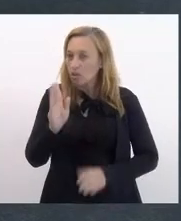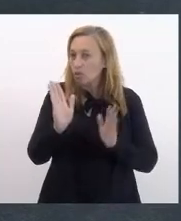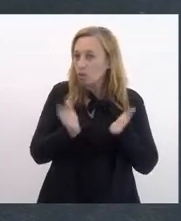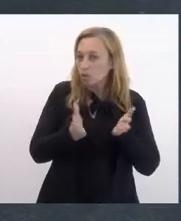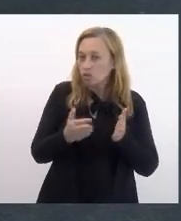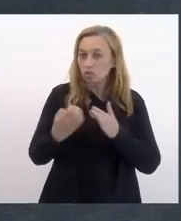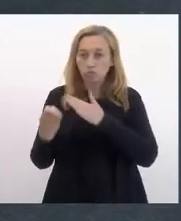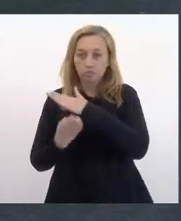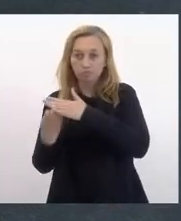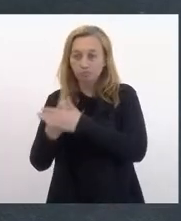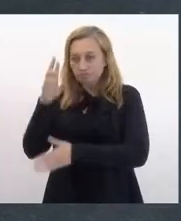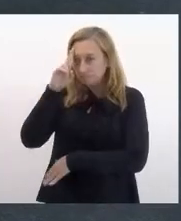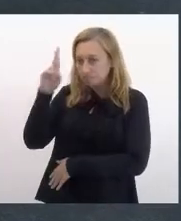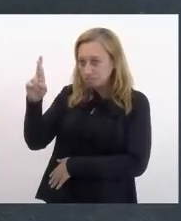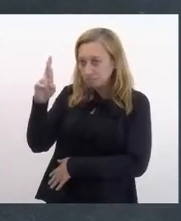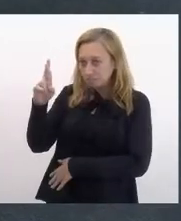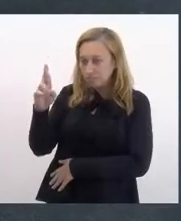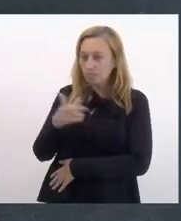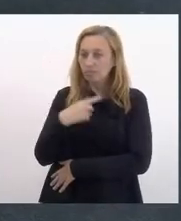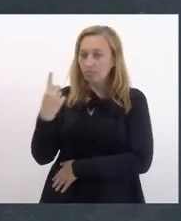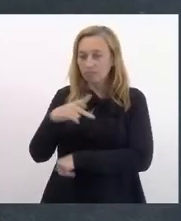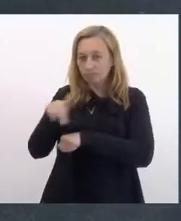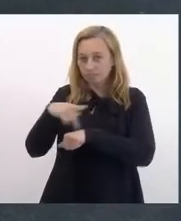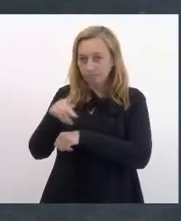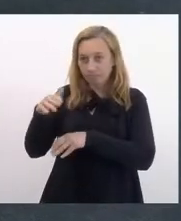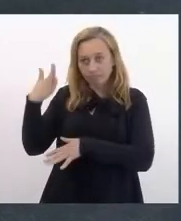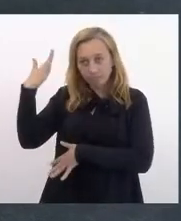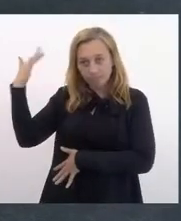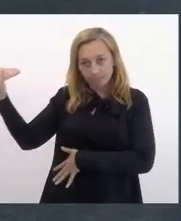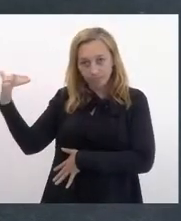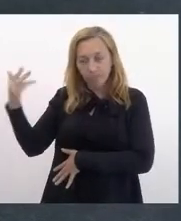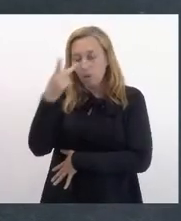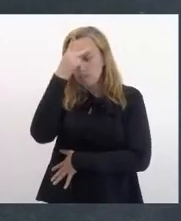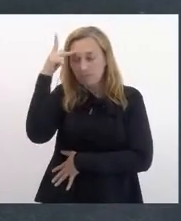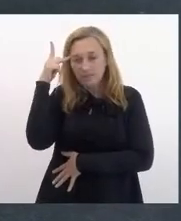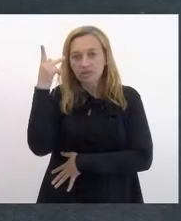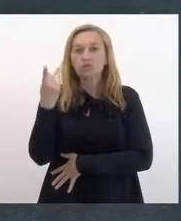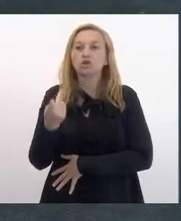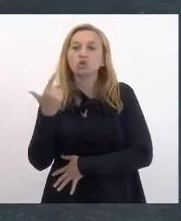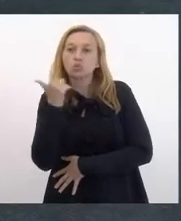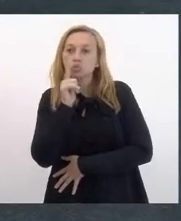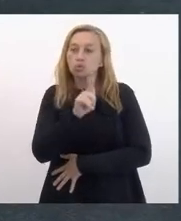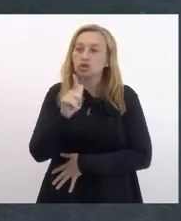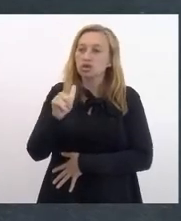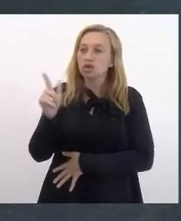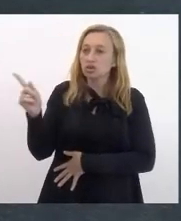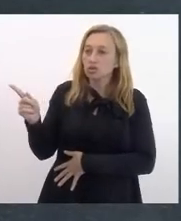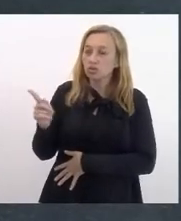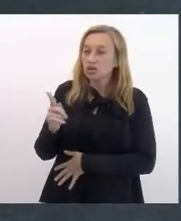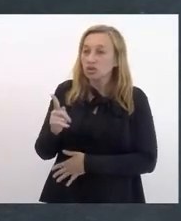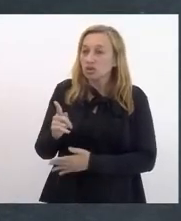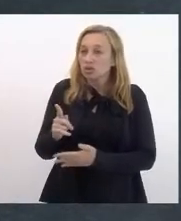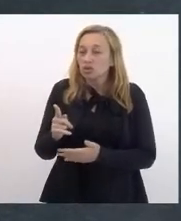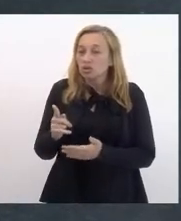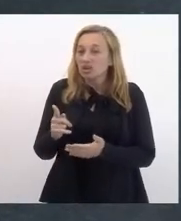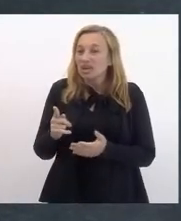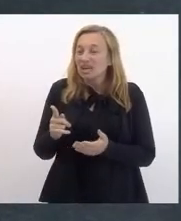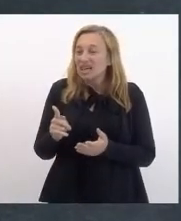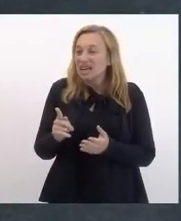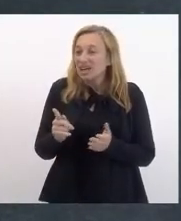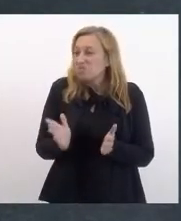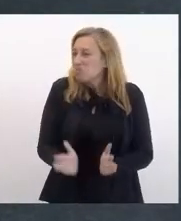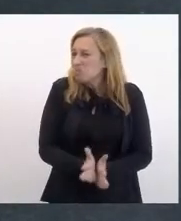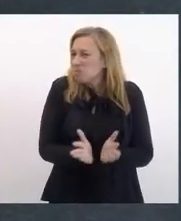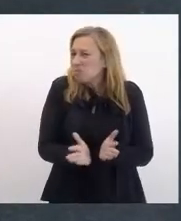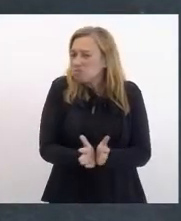um empresário bem-sucedido no nosso país, uma pessoa que conseguiu vir do nada, trabalhou através